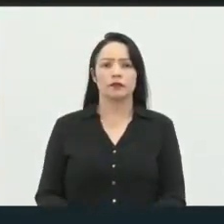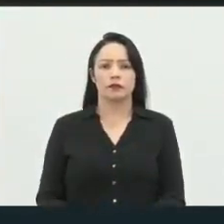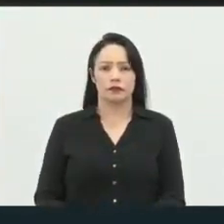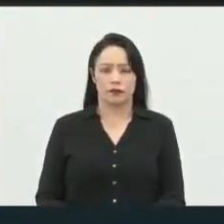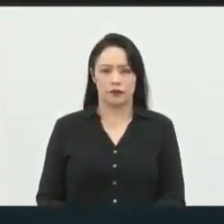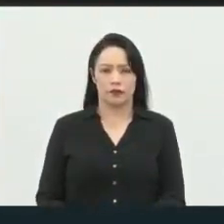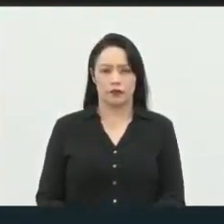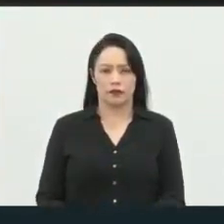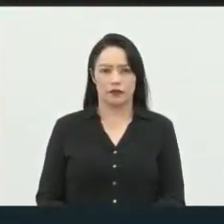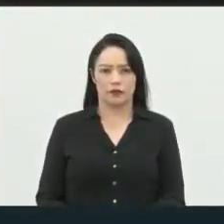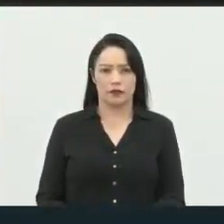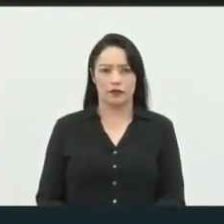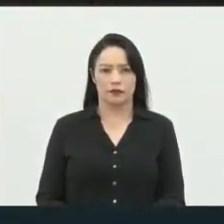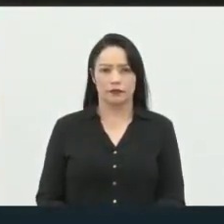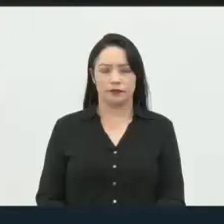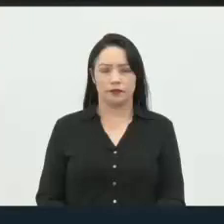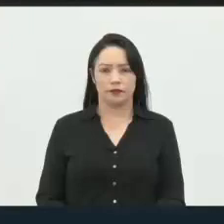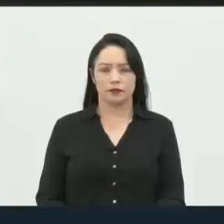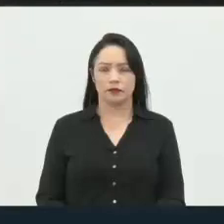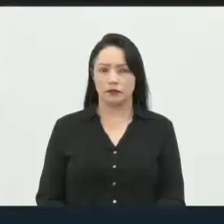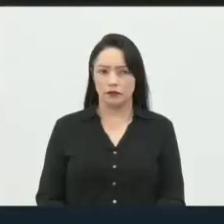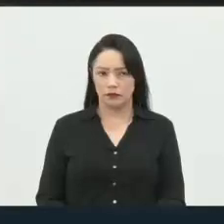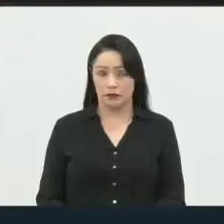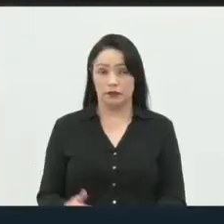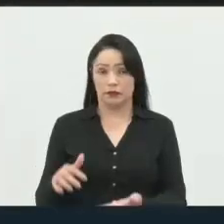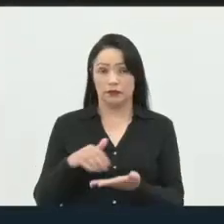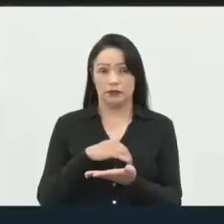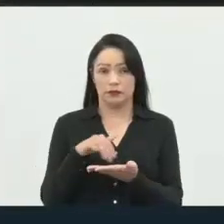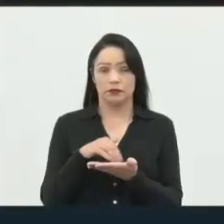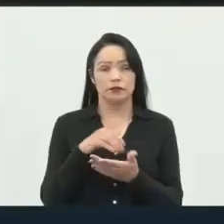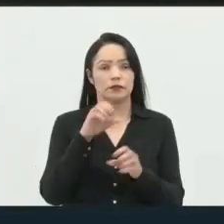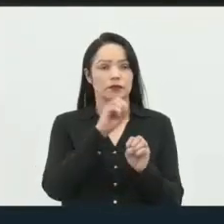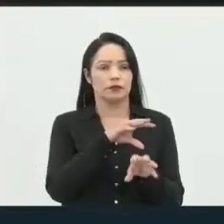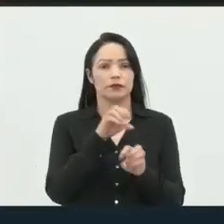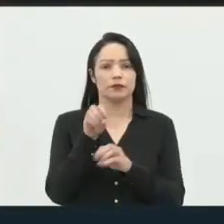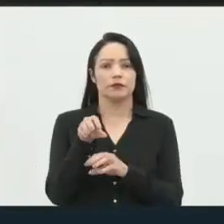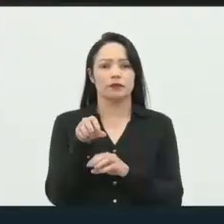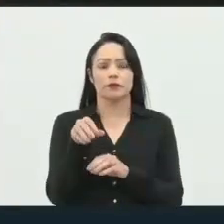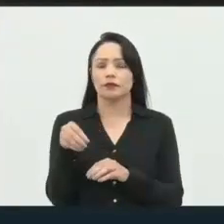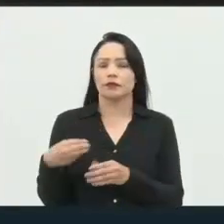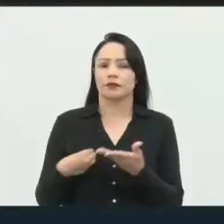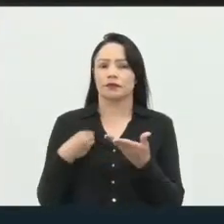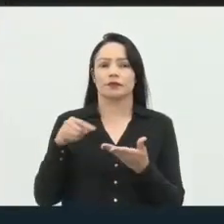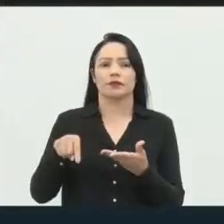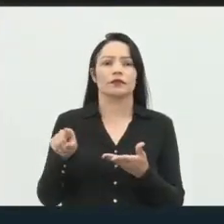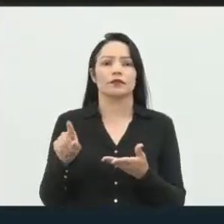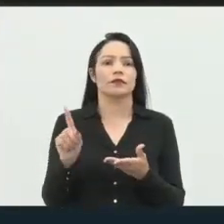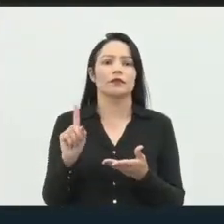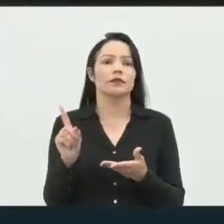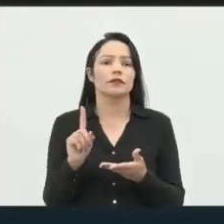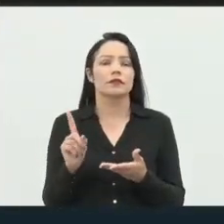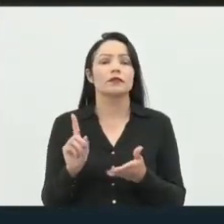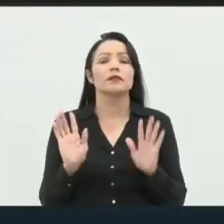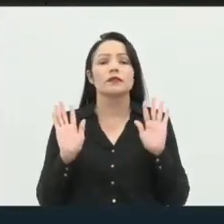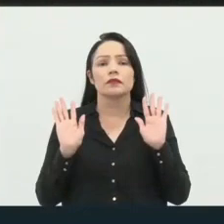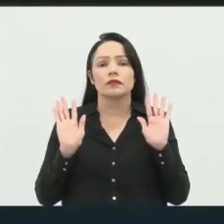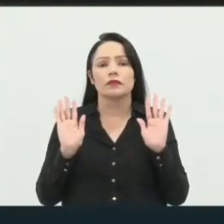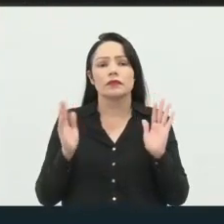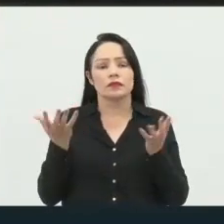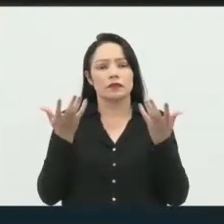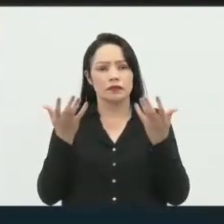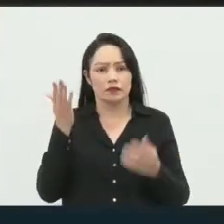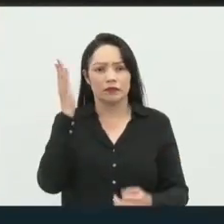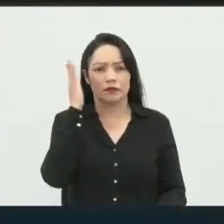o nosso o nosso secretário de de de educação não tá mais aqui para explicar né mas nós queríamos saber